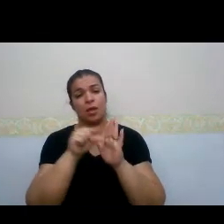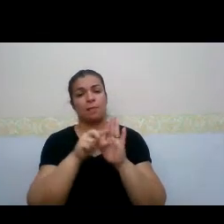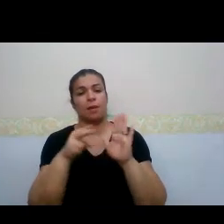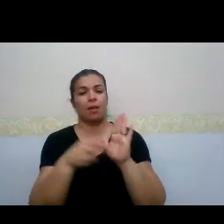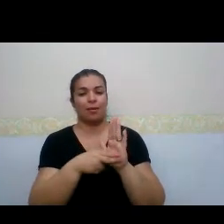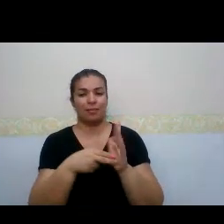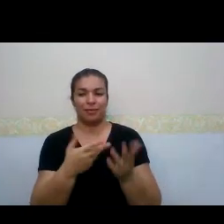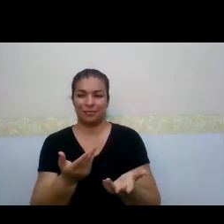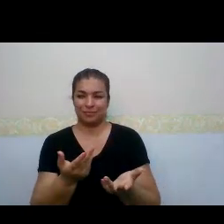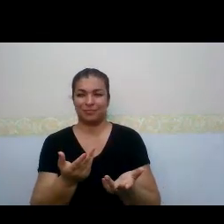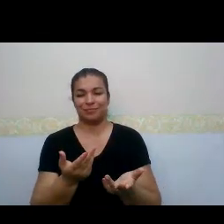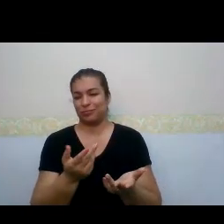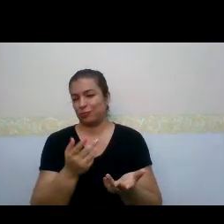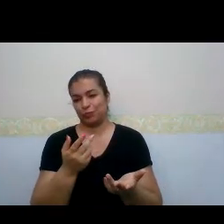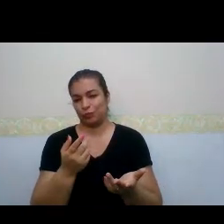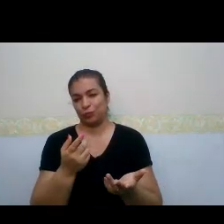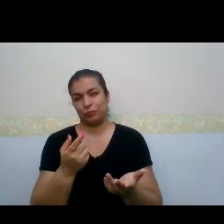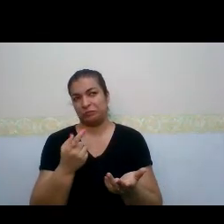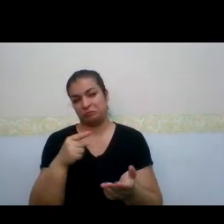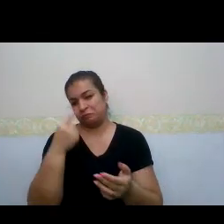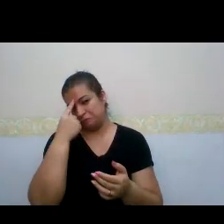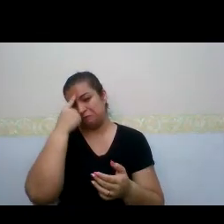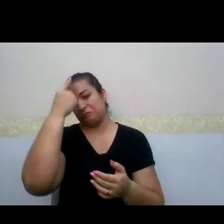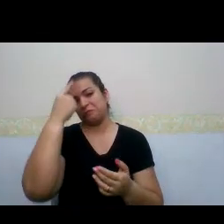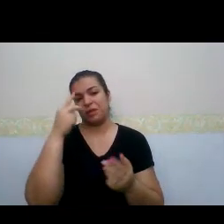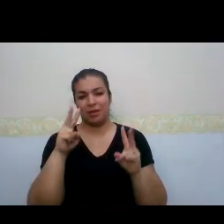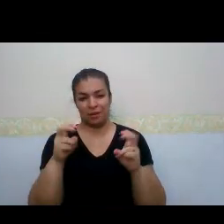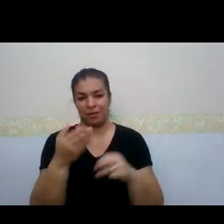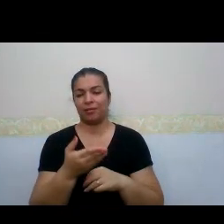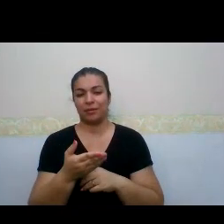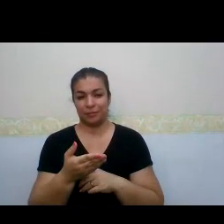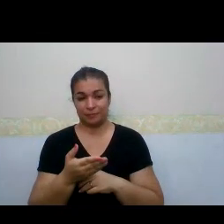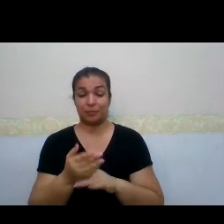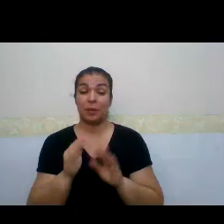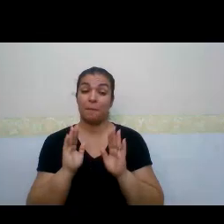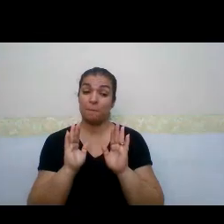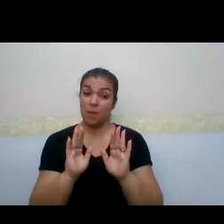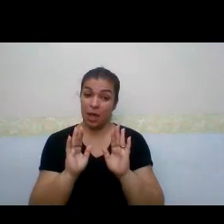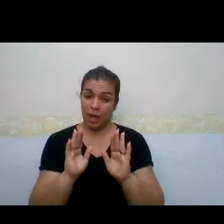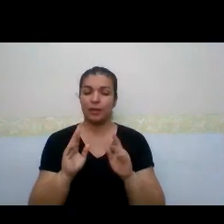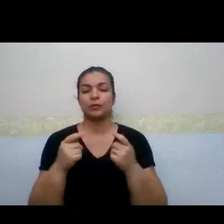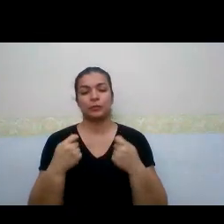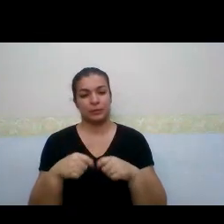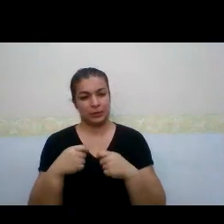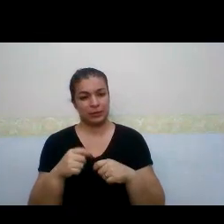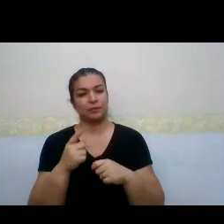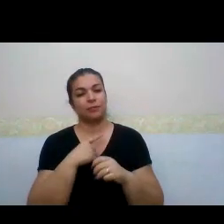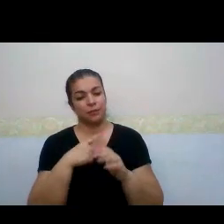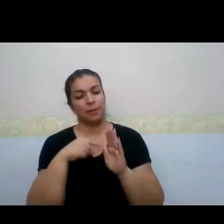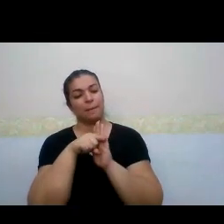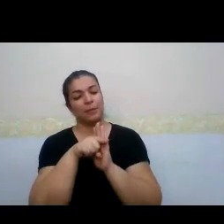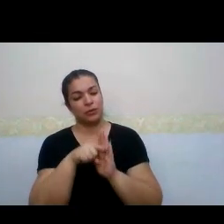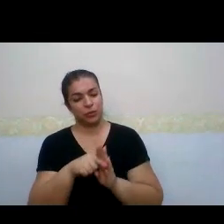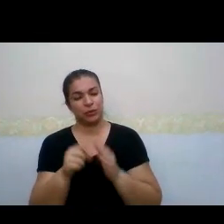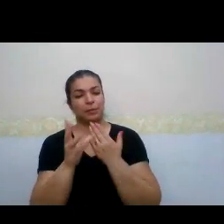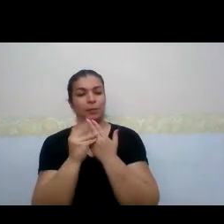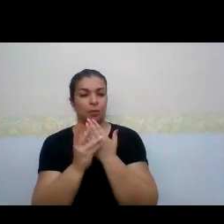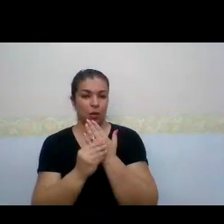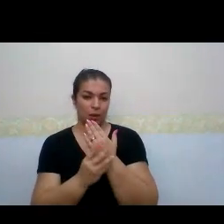Algo que vier da sua cabeça. Mas, claro que você vai ter que fazer uma pesquisa bibliográfica